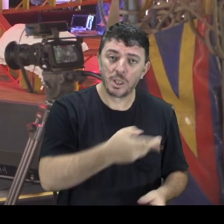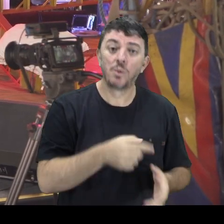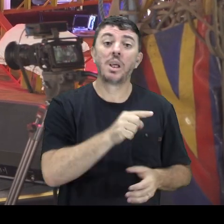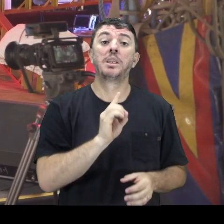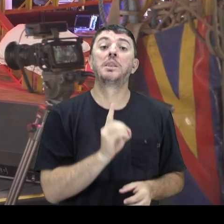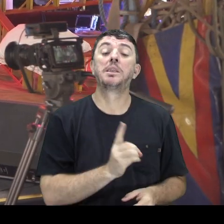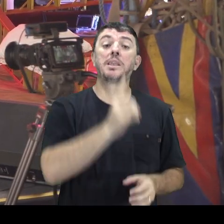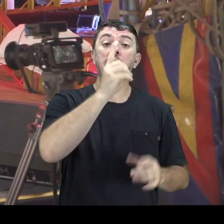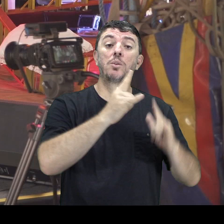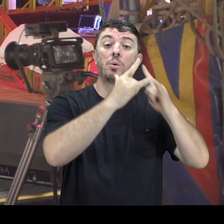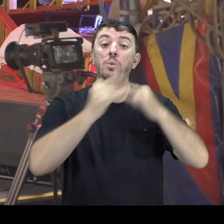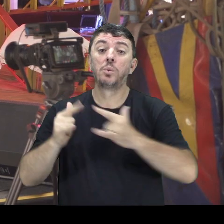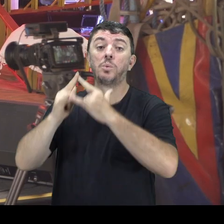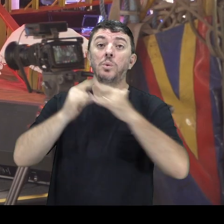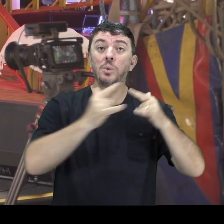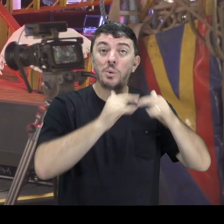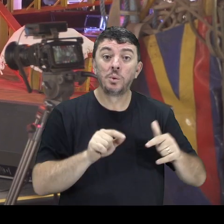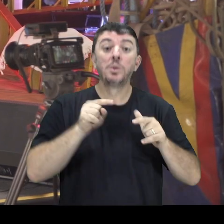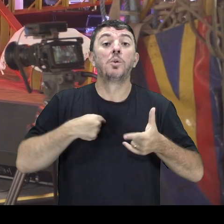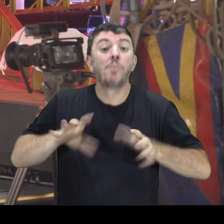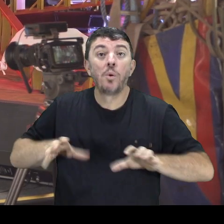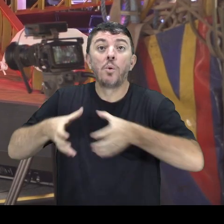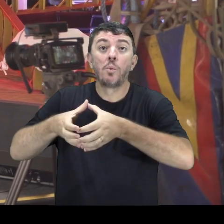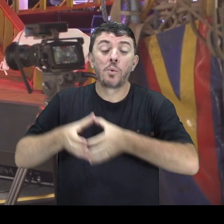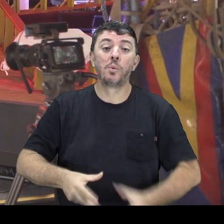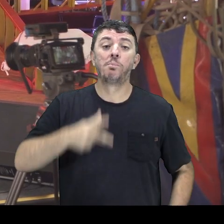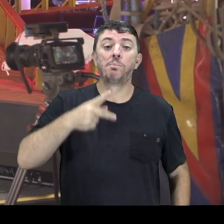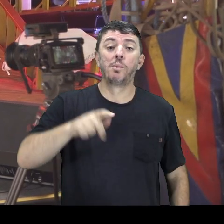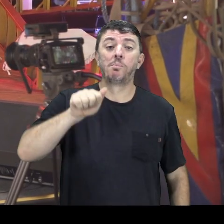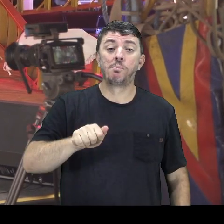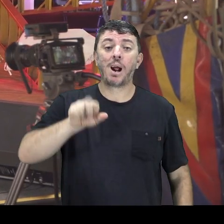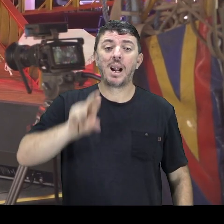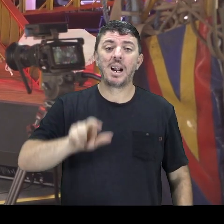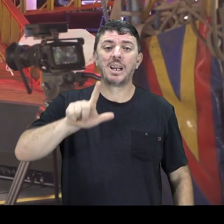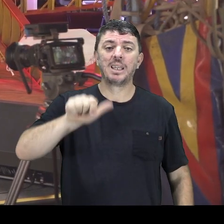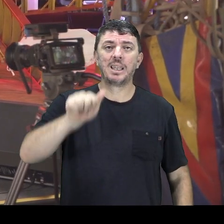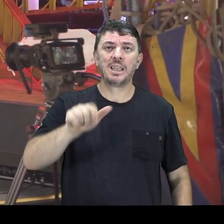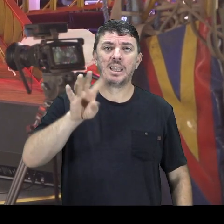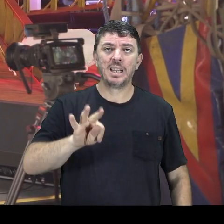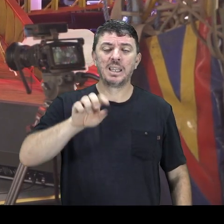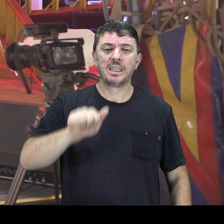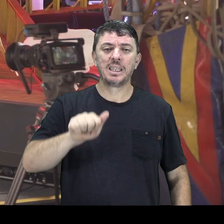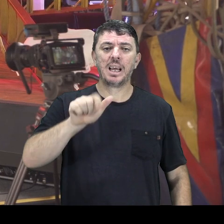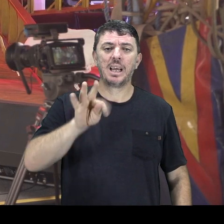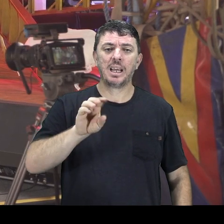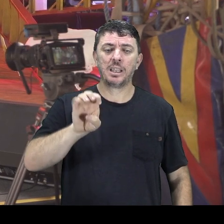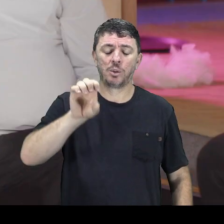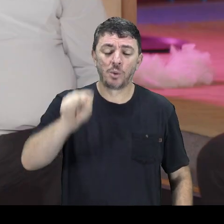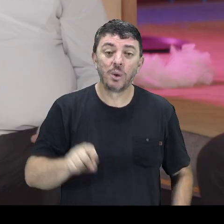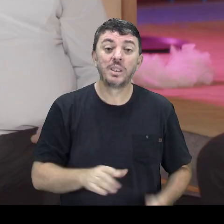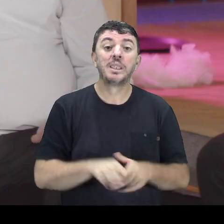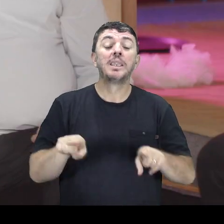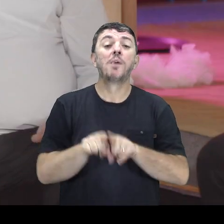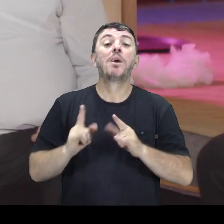de espetáculos nossos dos Parapatões, como Parapatões Clássicos do Circo. No Circo Roda Brasil, ele foi o